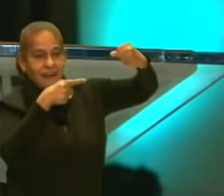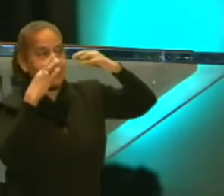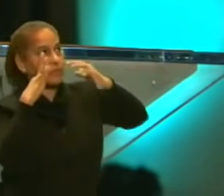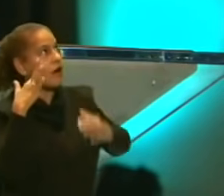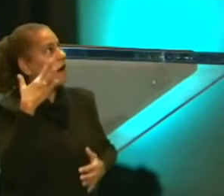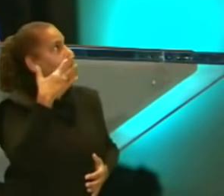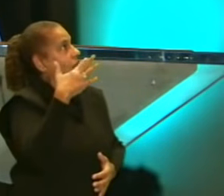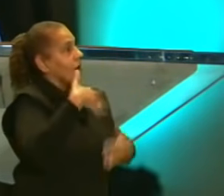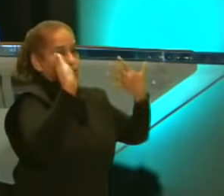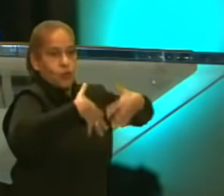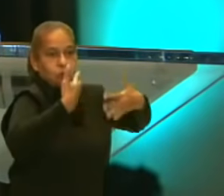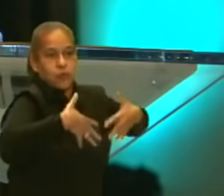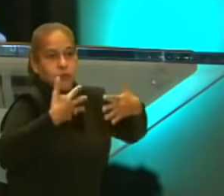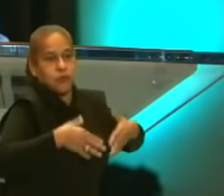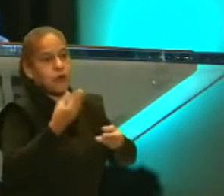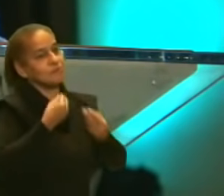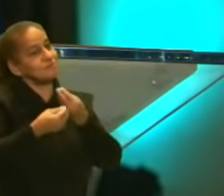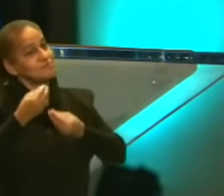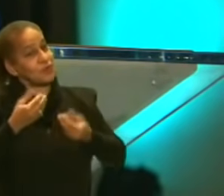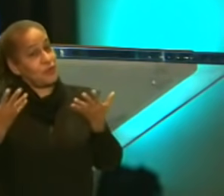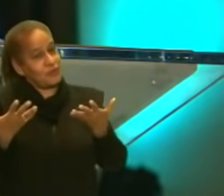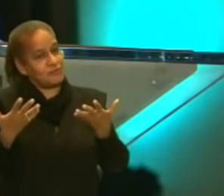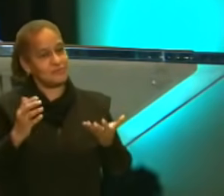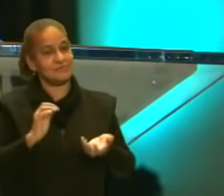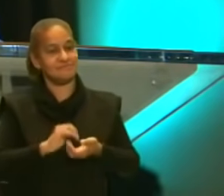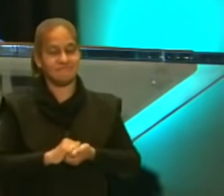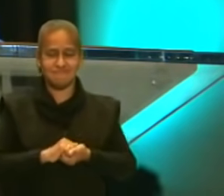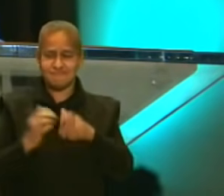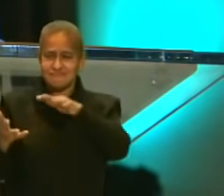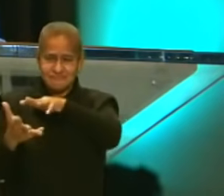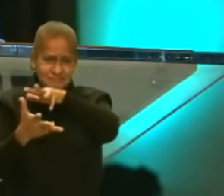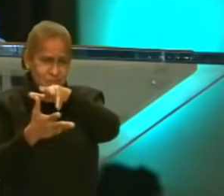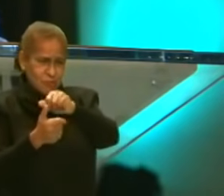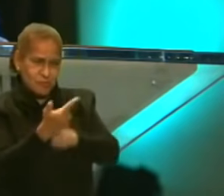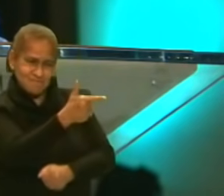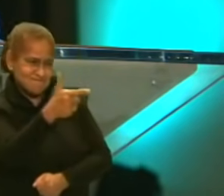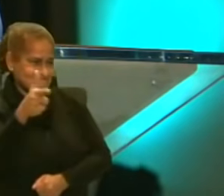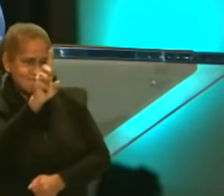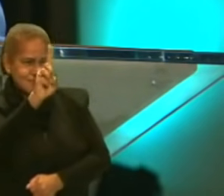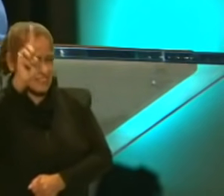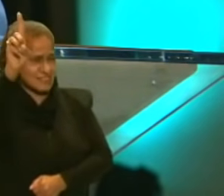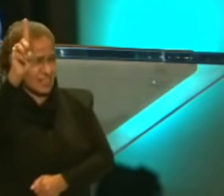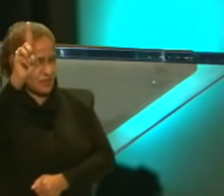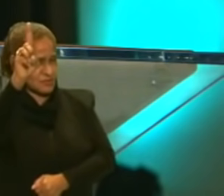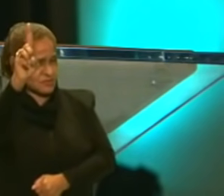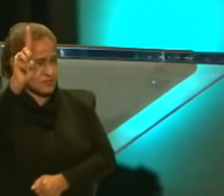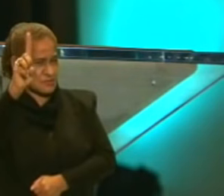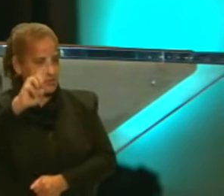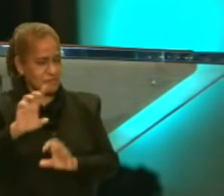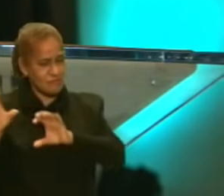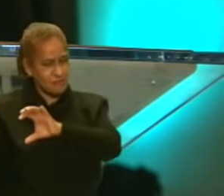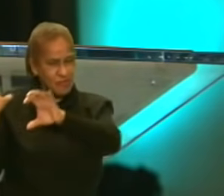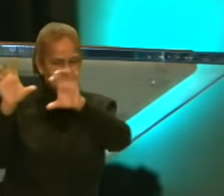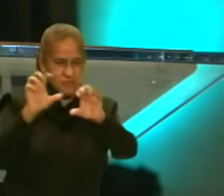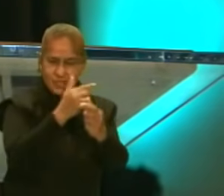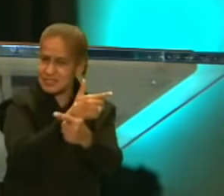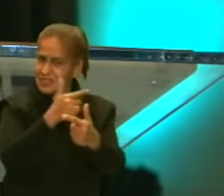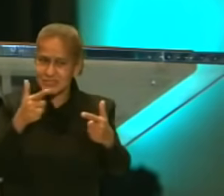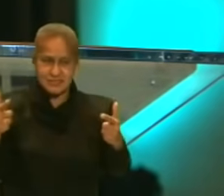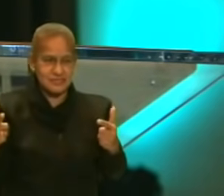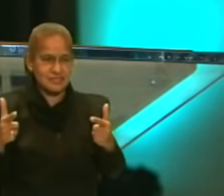acontecendo? Que negócio é esse? Num mundo sem Deus, sem a influência